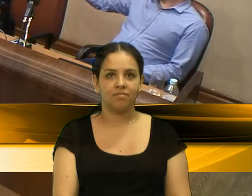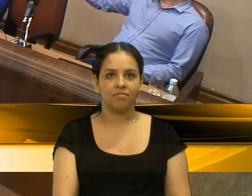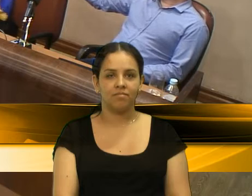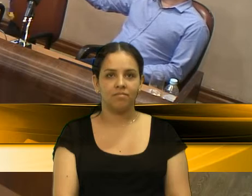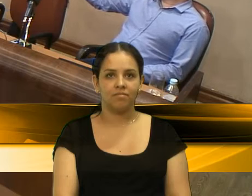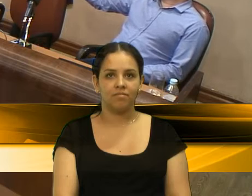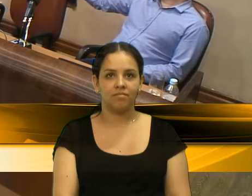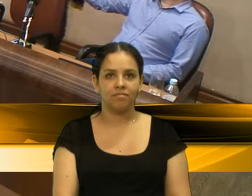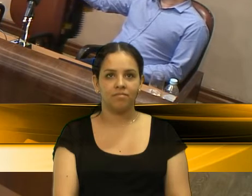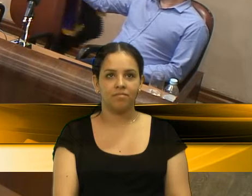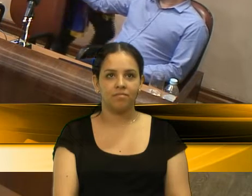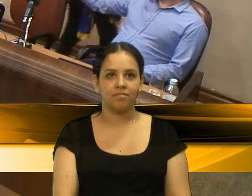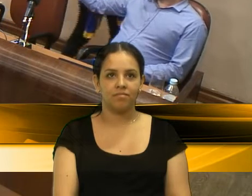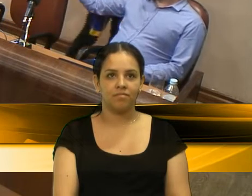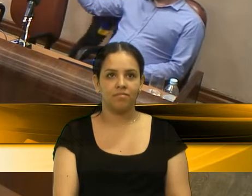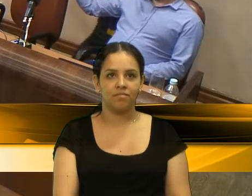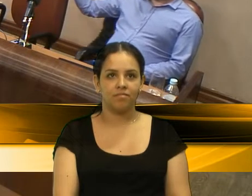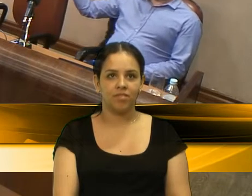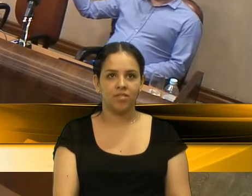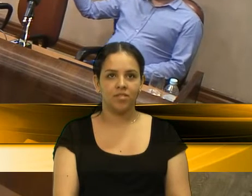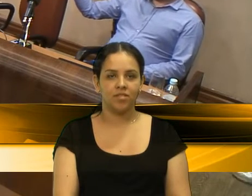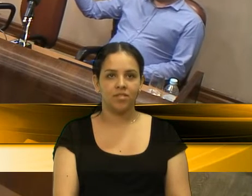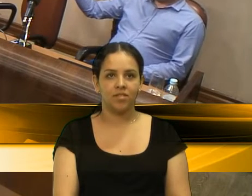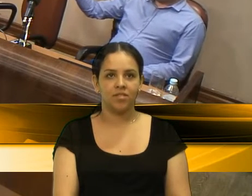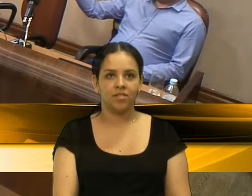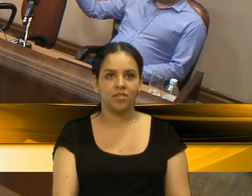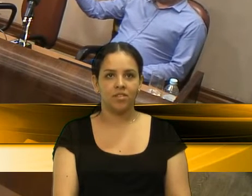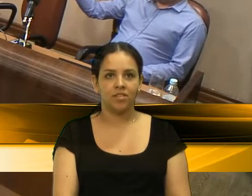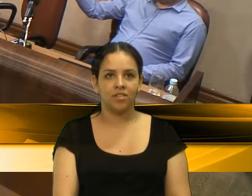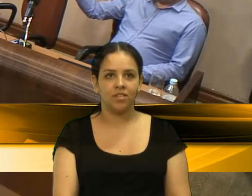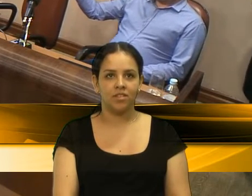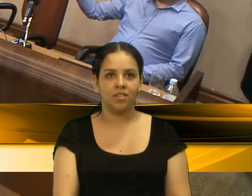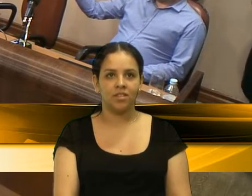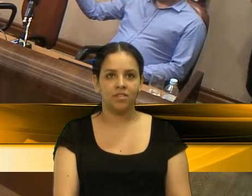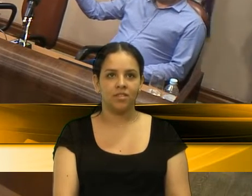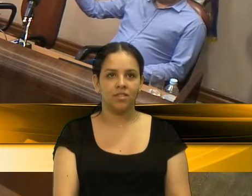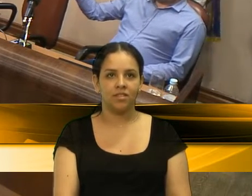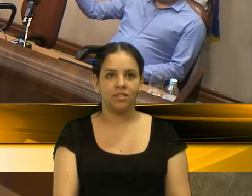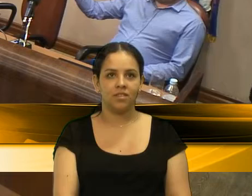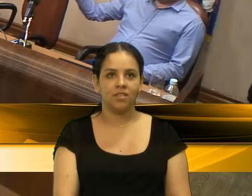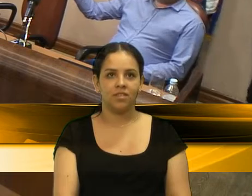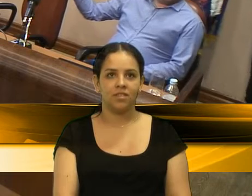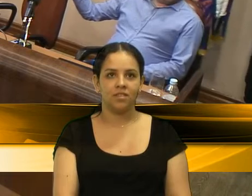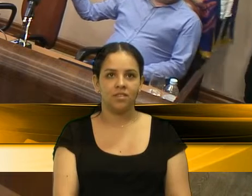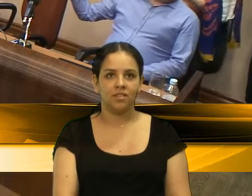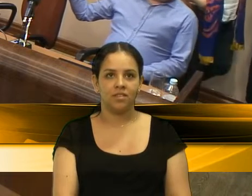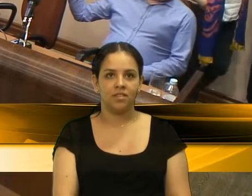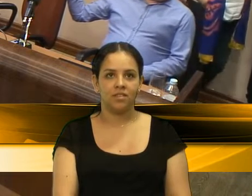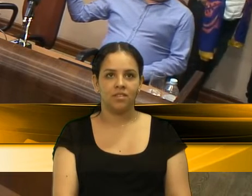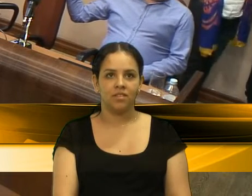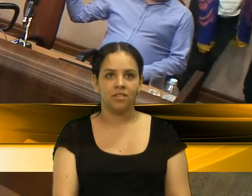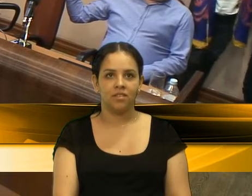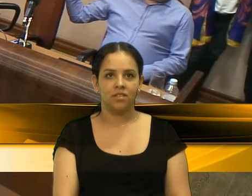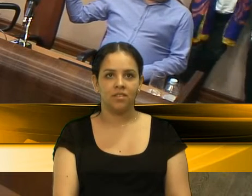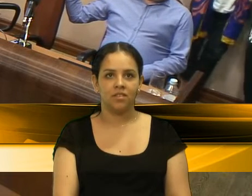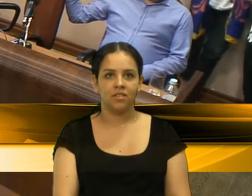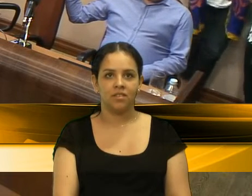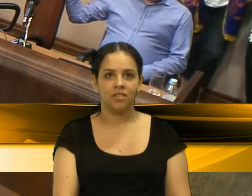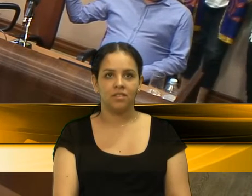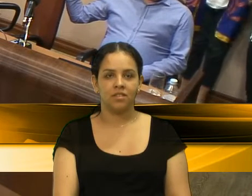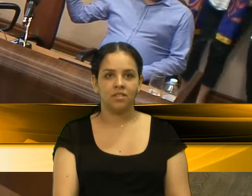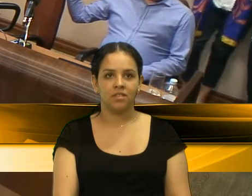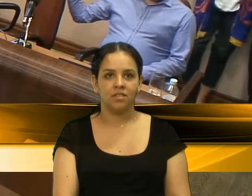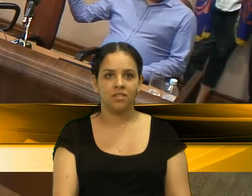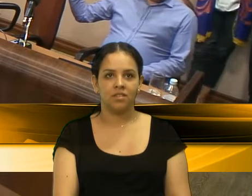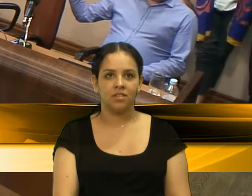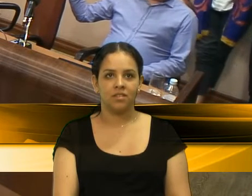Não, mais umas 10 páginas, eu acho. Sabe que a leitura assim parece pesada, mas eu